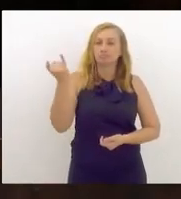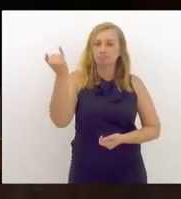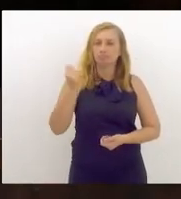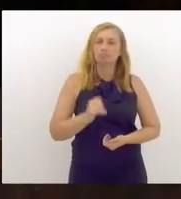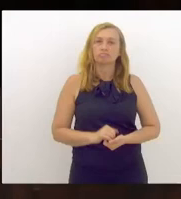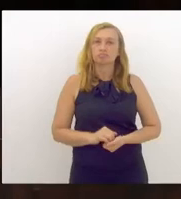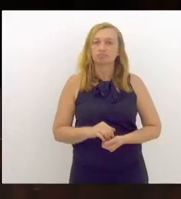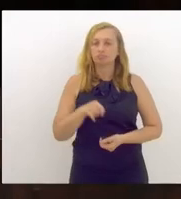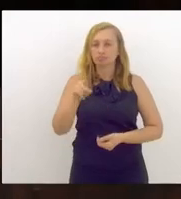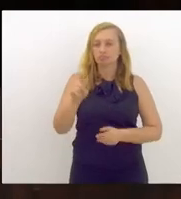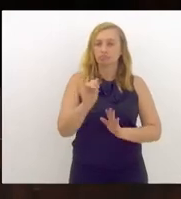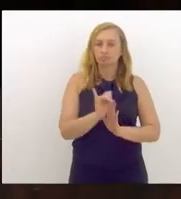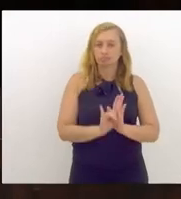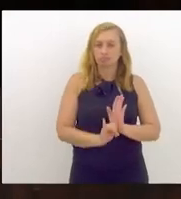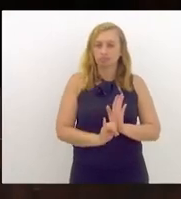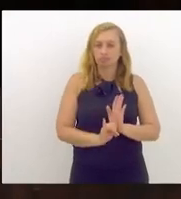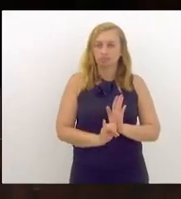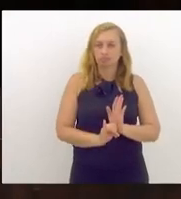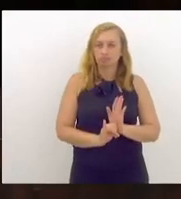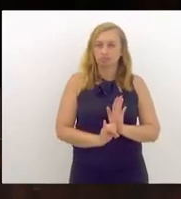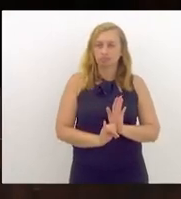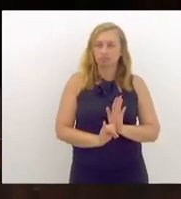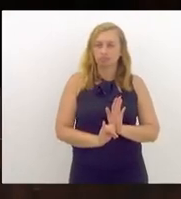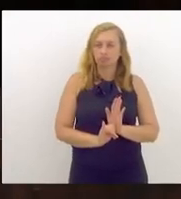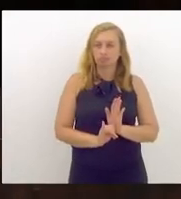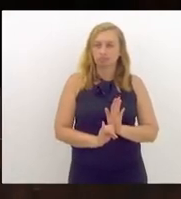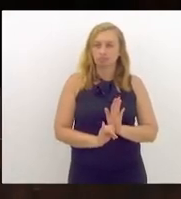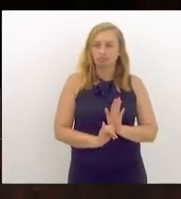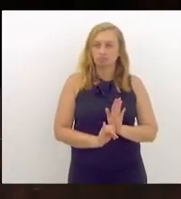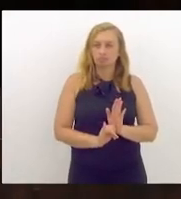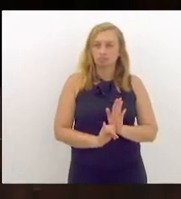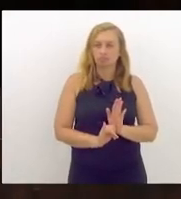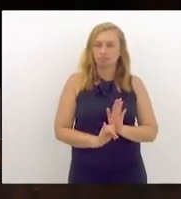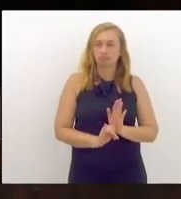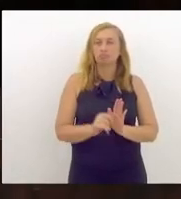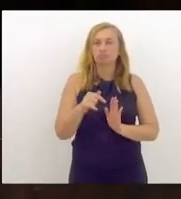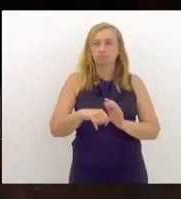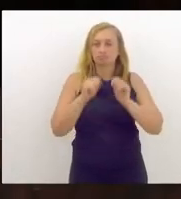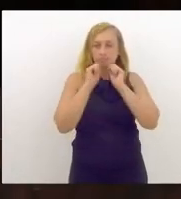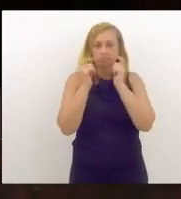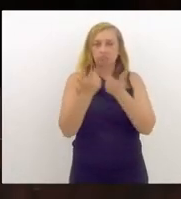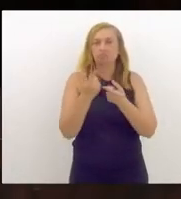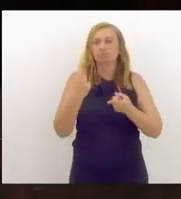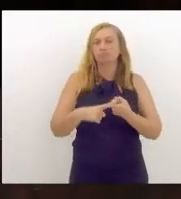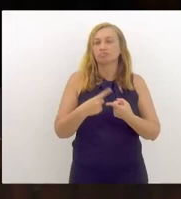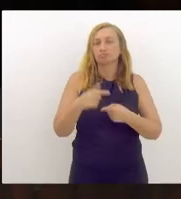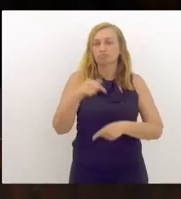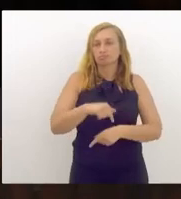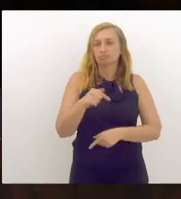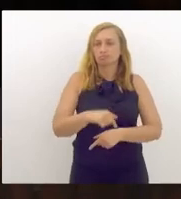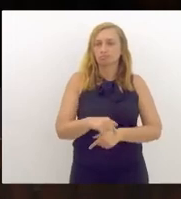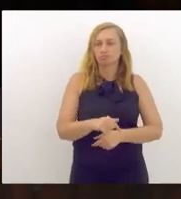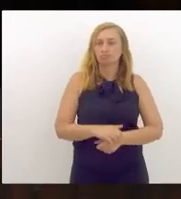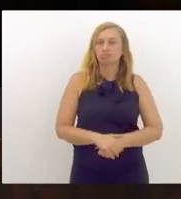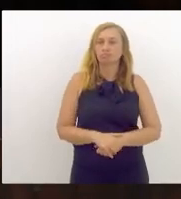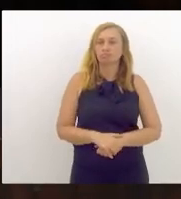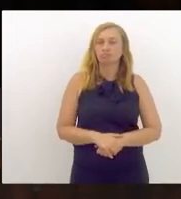este relatório no hall dos relatórios aqui da alerj porque aqui está